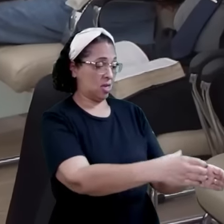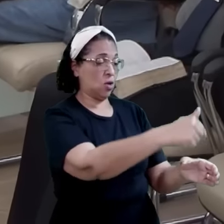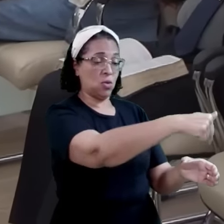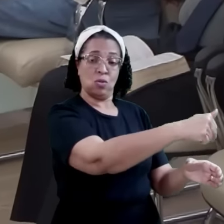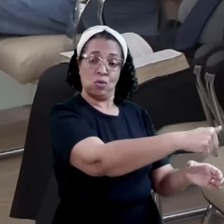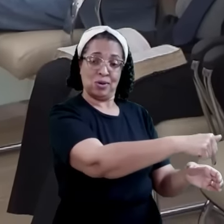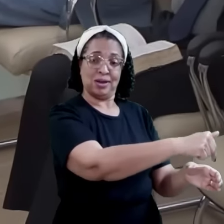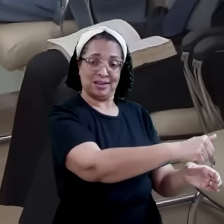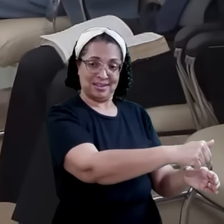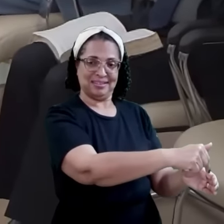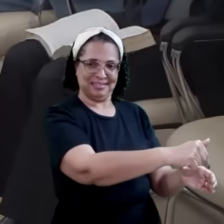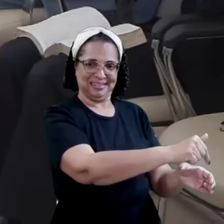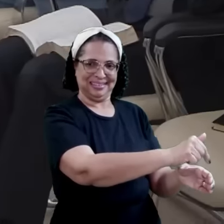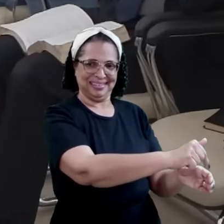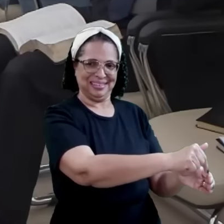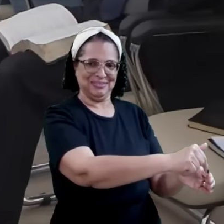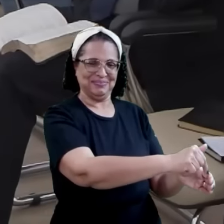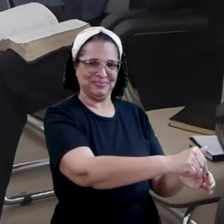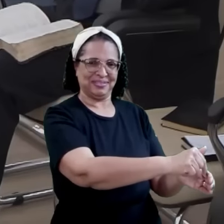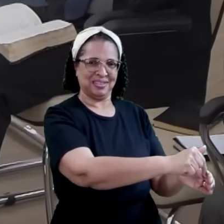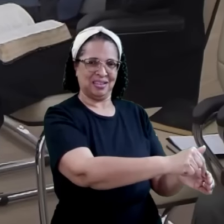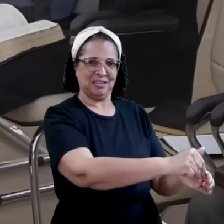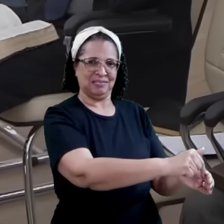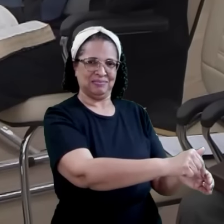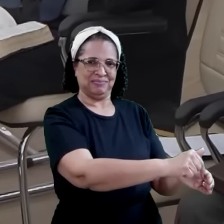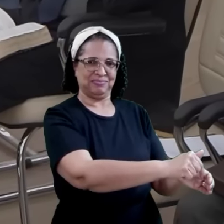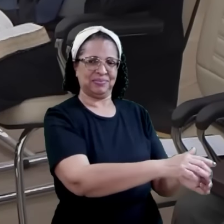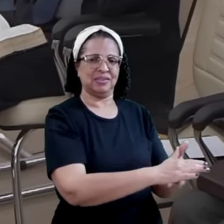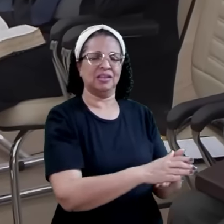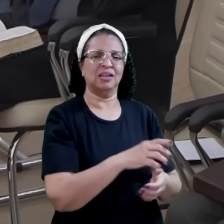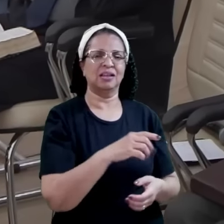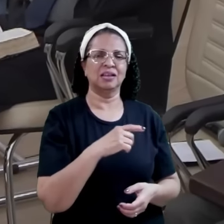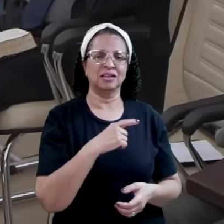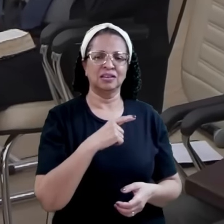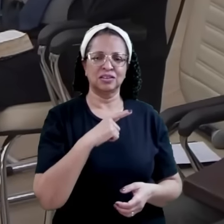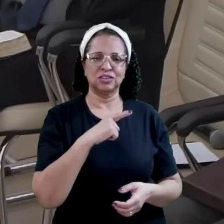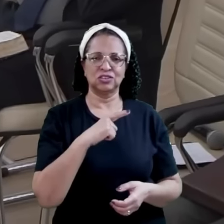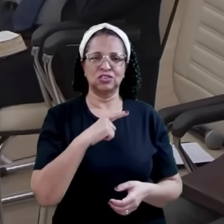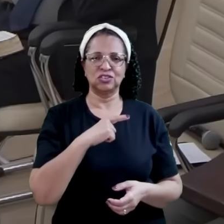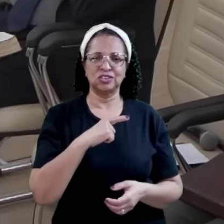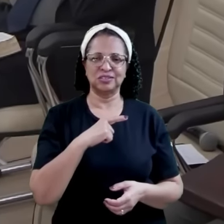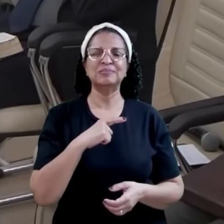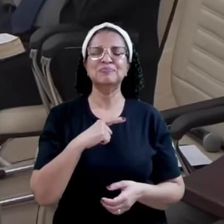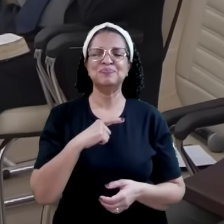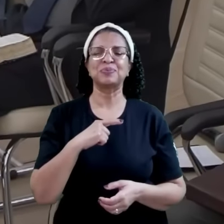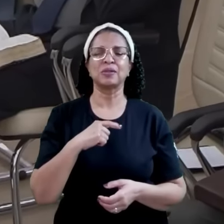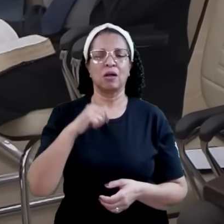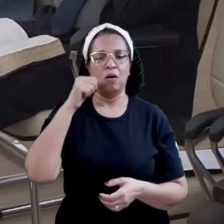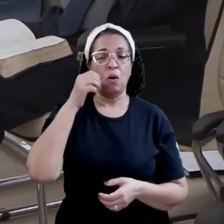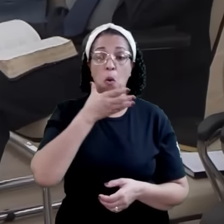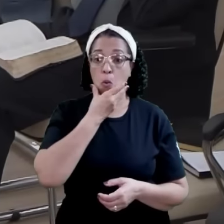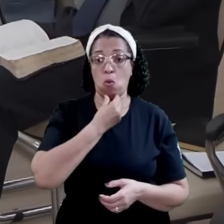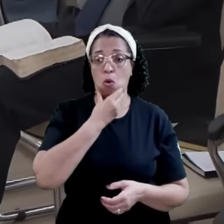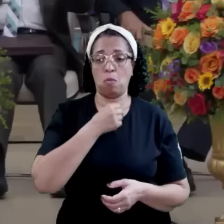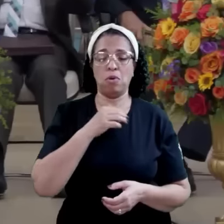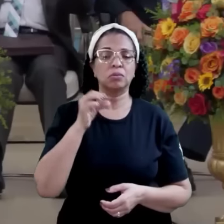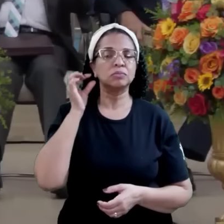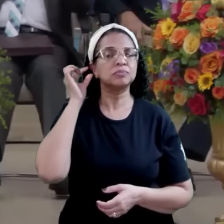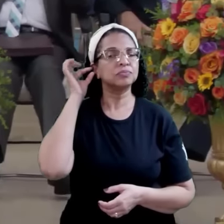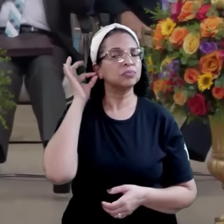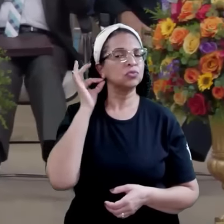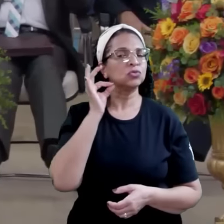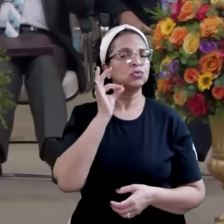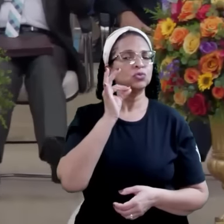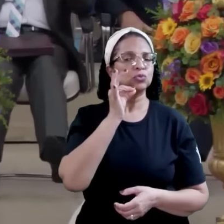um irmão com aquele radinho de orelha assim com fiozinho aqui ó aí ele